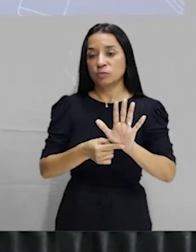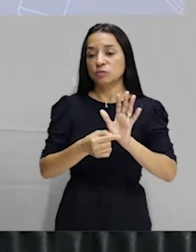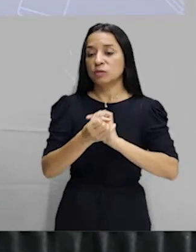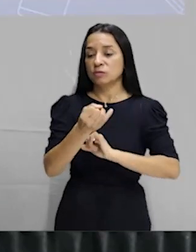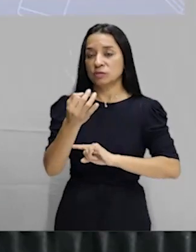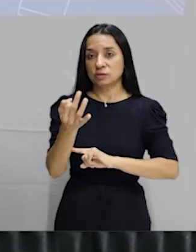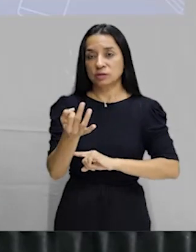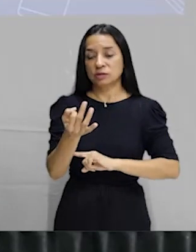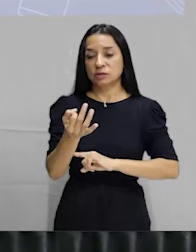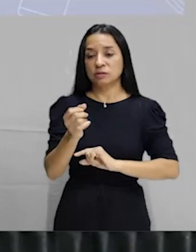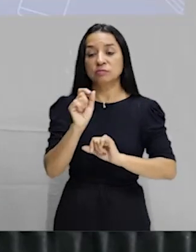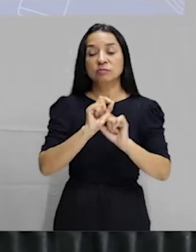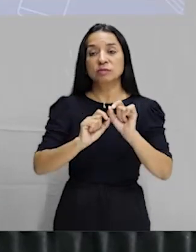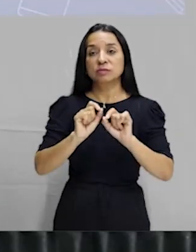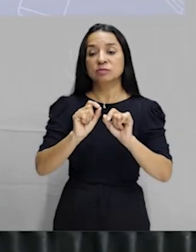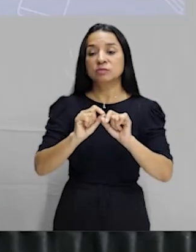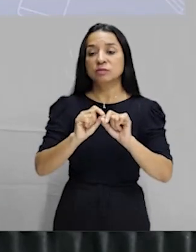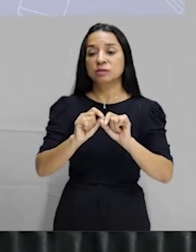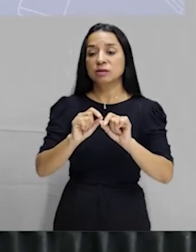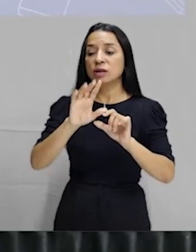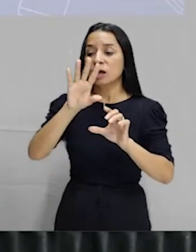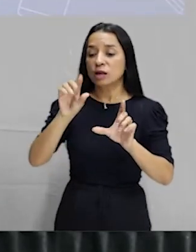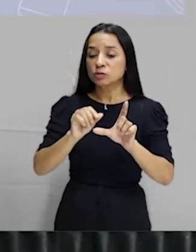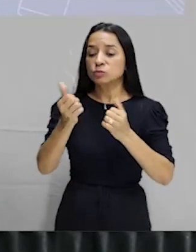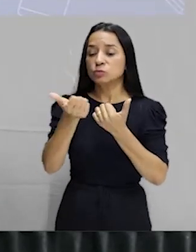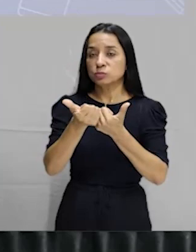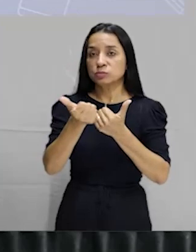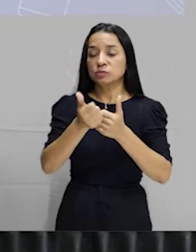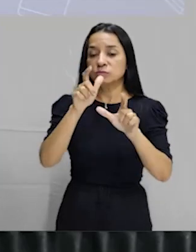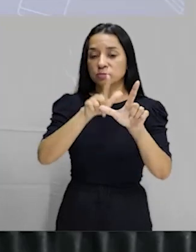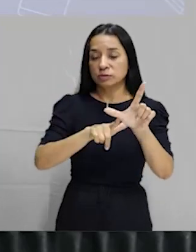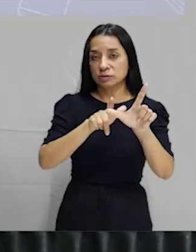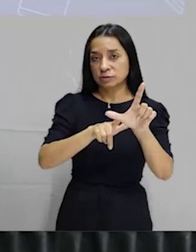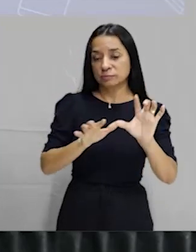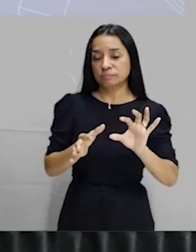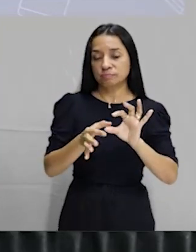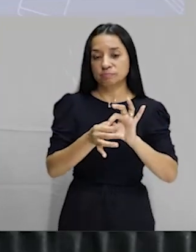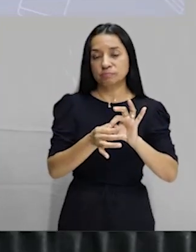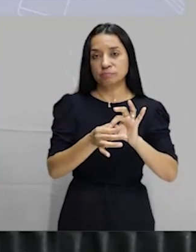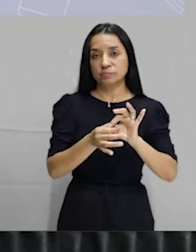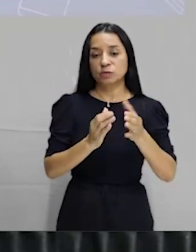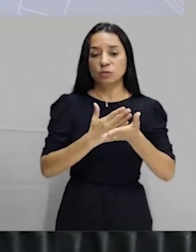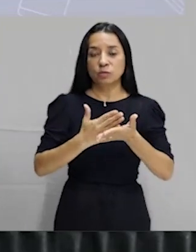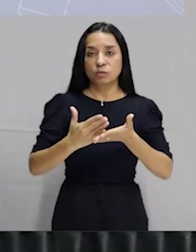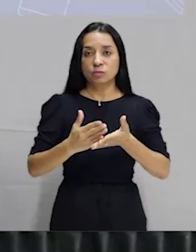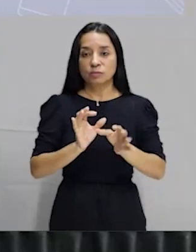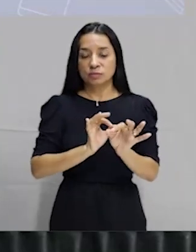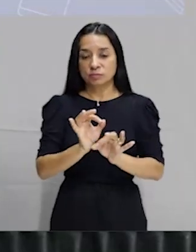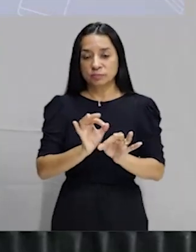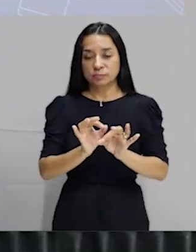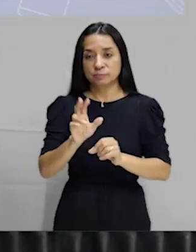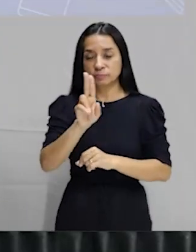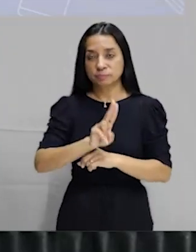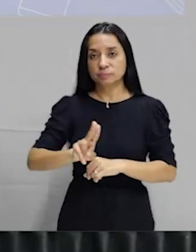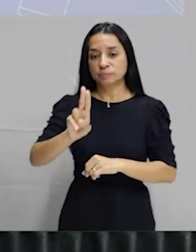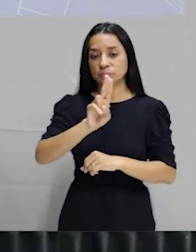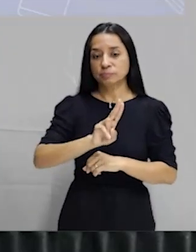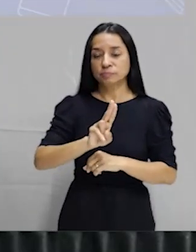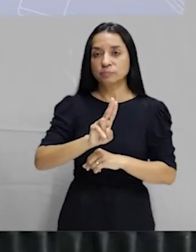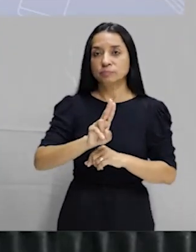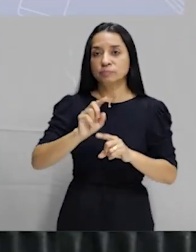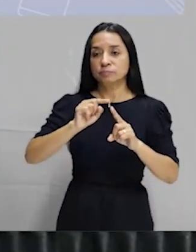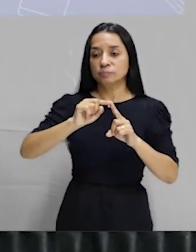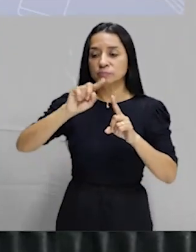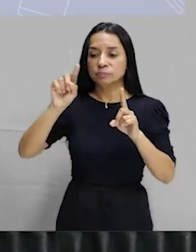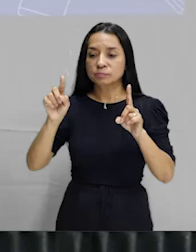uma variávelzinha associada, tá bom? Então, vamos lá começar a montar, claro, usando o diagrama de Venn. Nesse